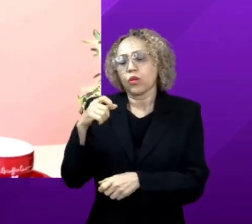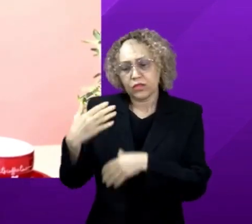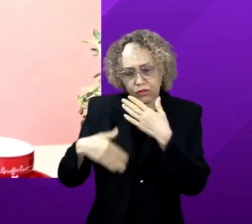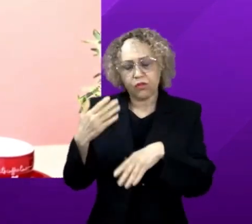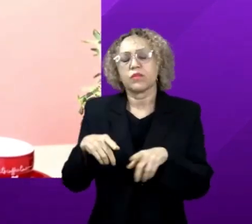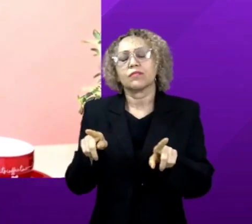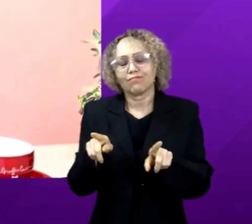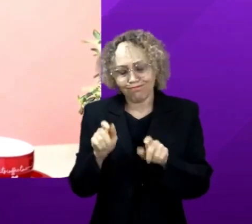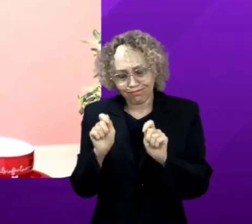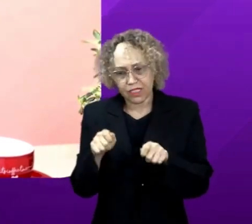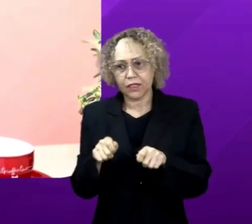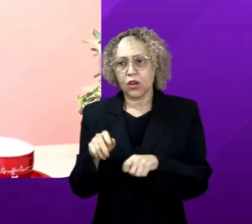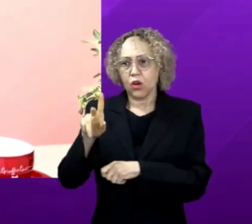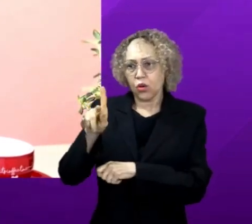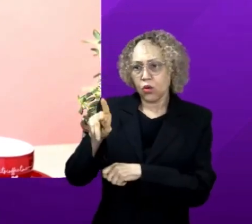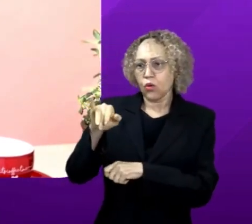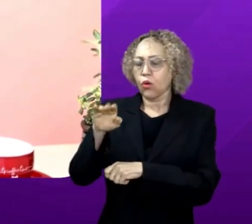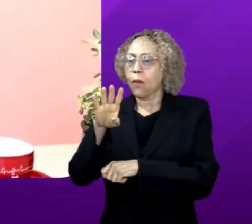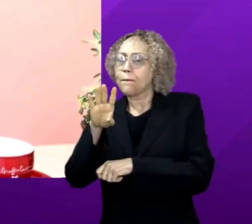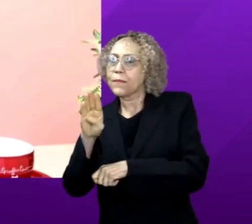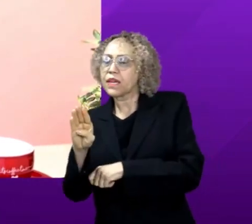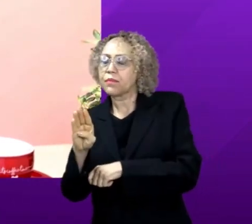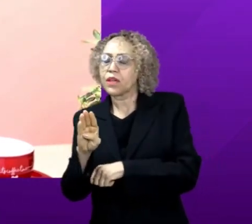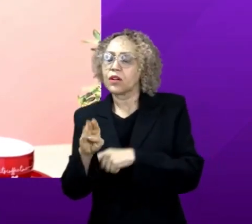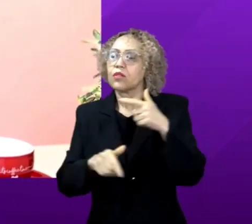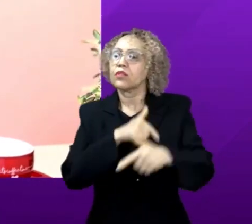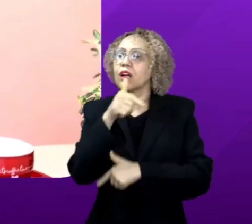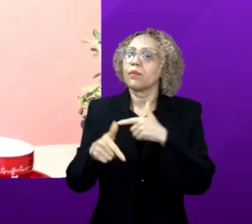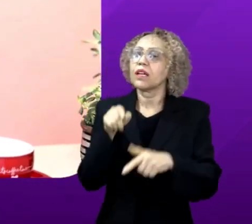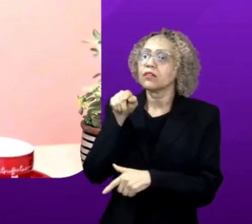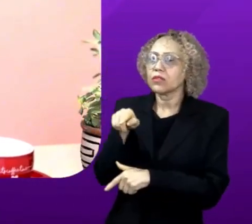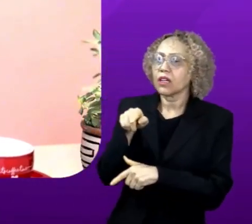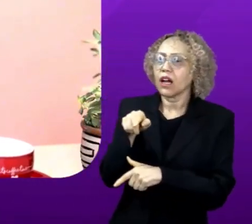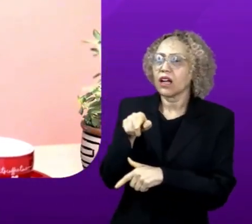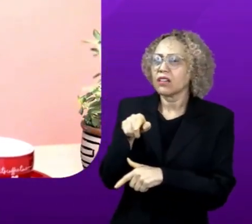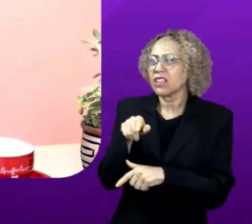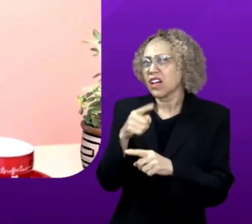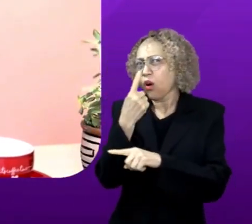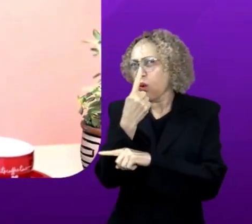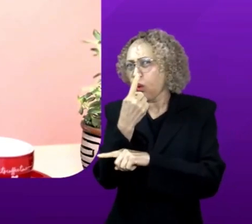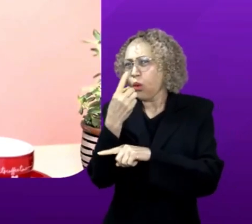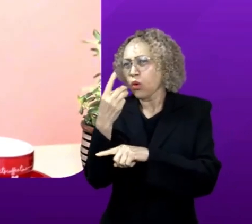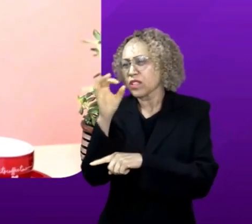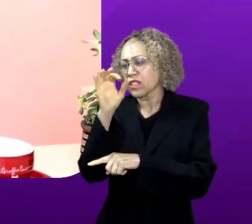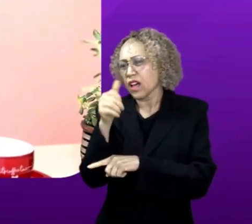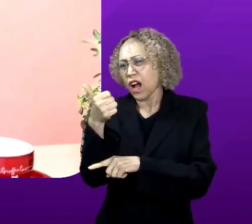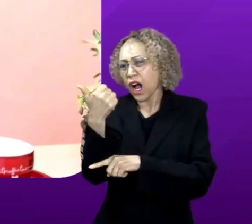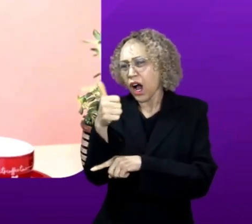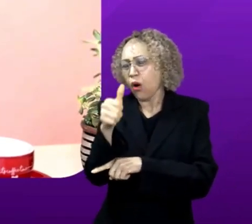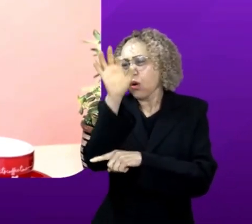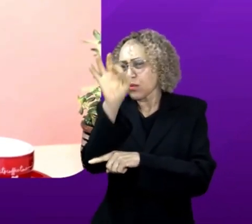de participação do PIB, o trabalho do cuidado ele equivale a 11% do PIB, mais